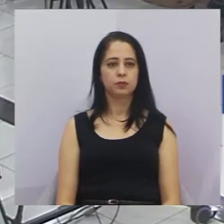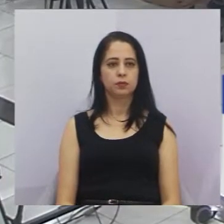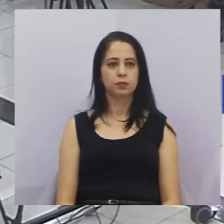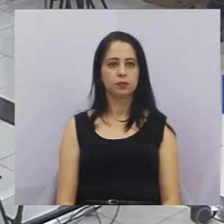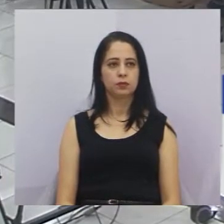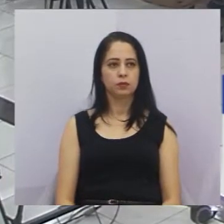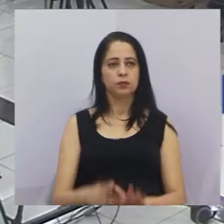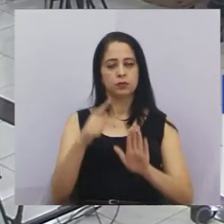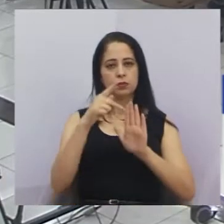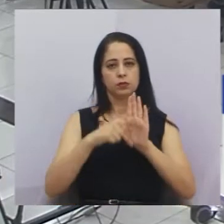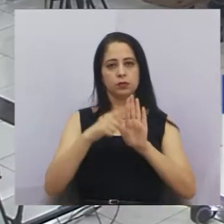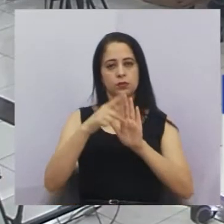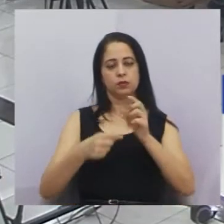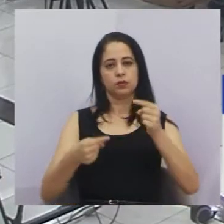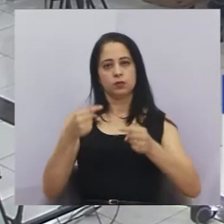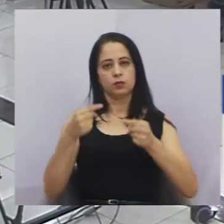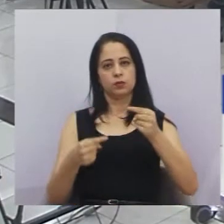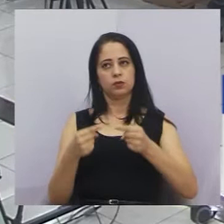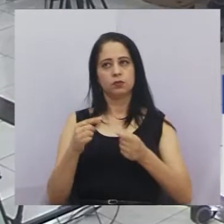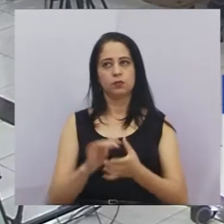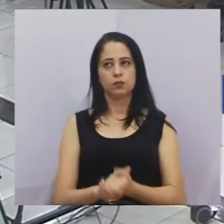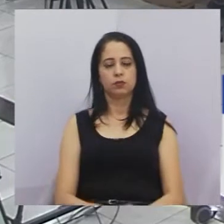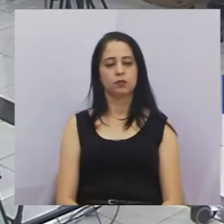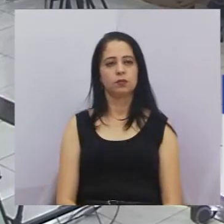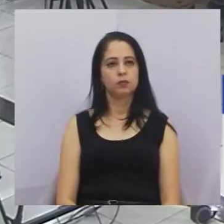O projeto continua em discussão.